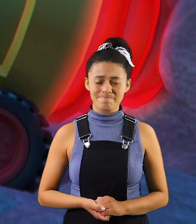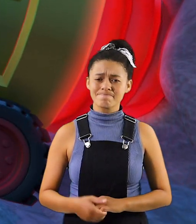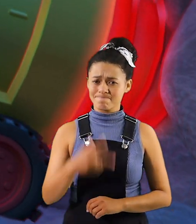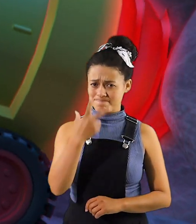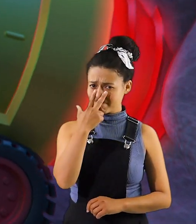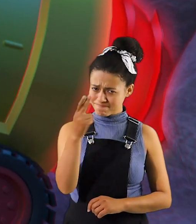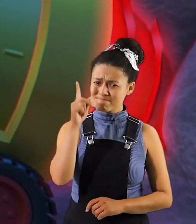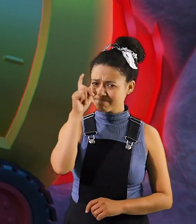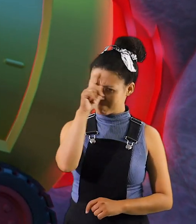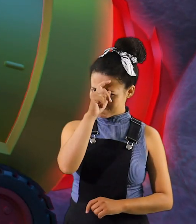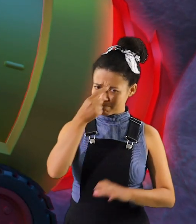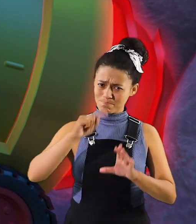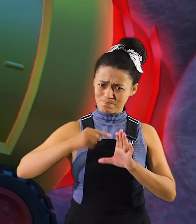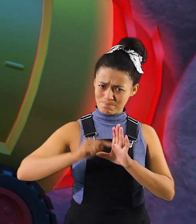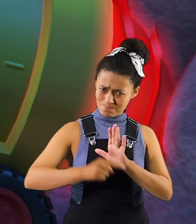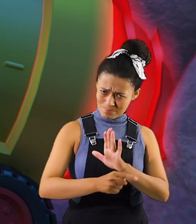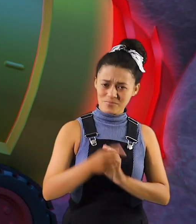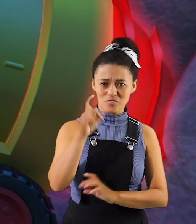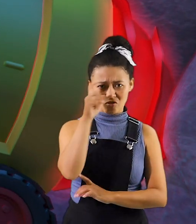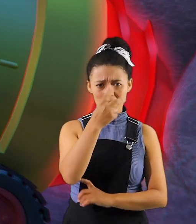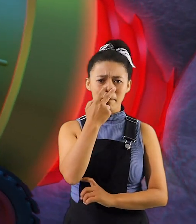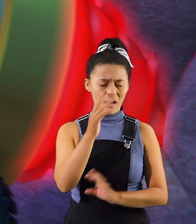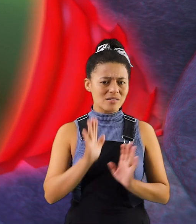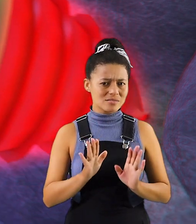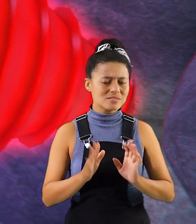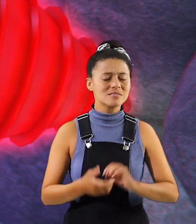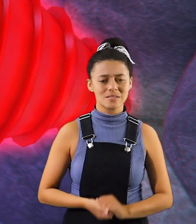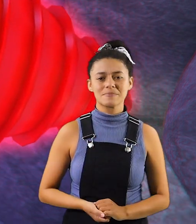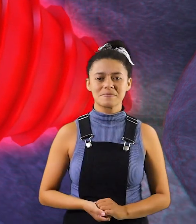Estamos perfurando com dificuldade.